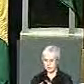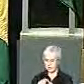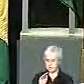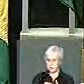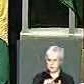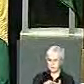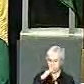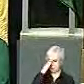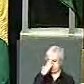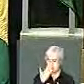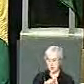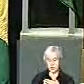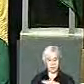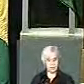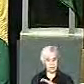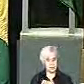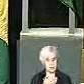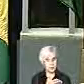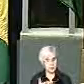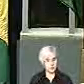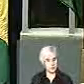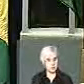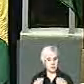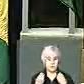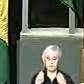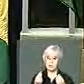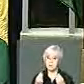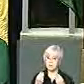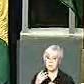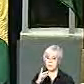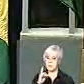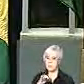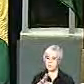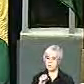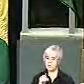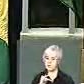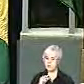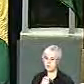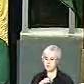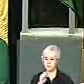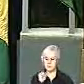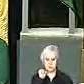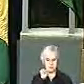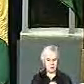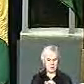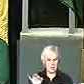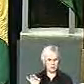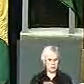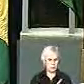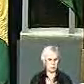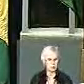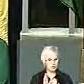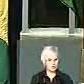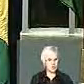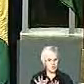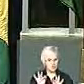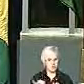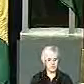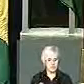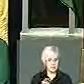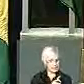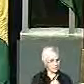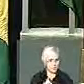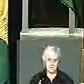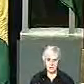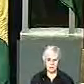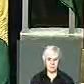nas instituições. Senhores e senhoras, a democracia não é sistema estático, pronto, acabado e imutável, como